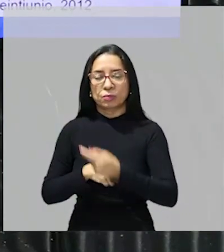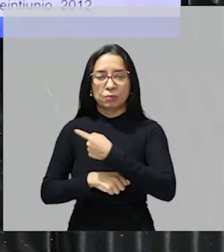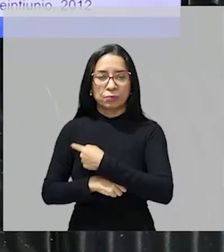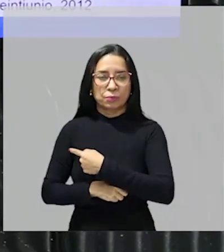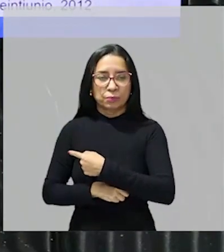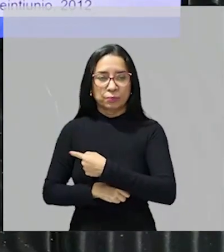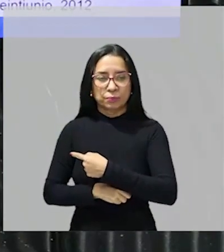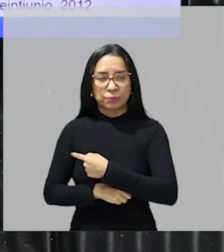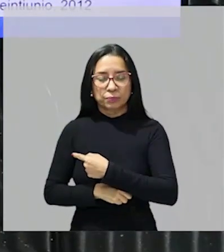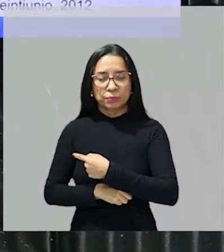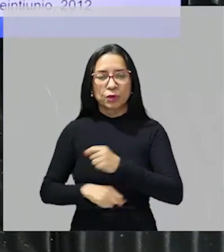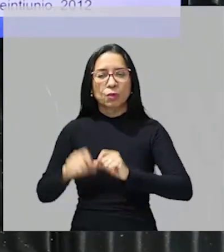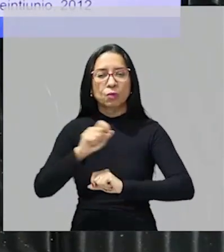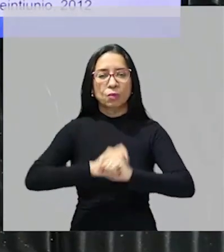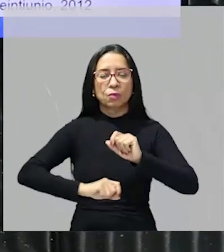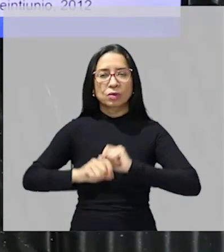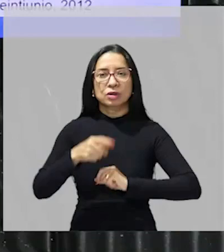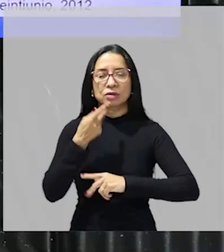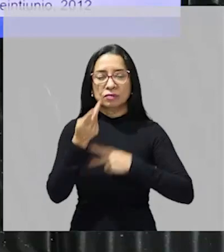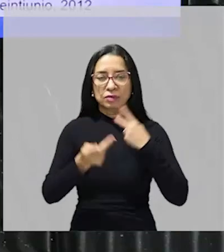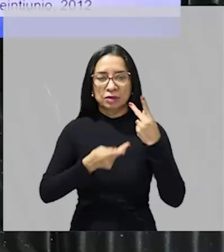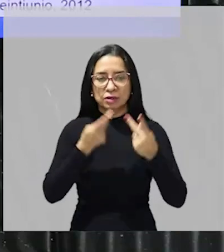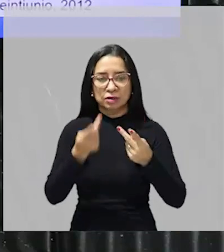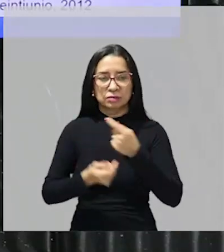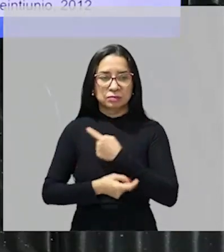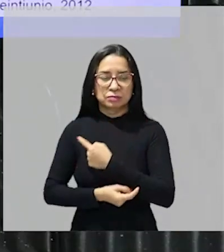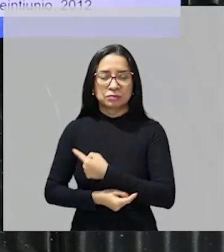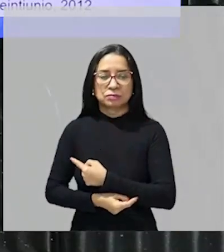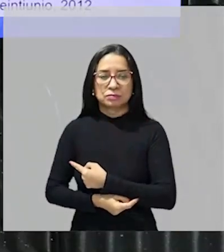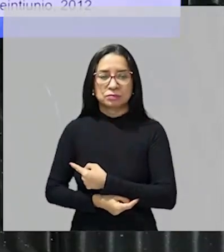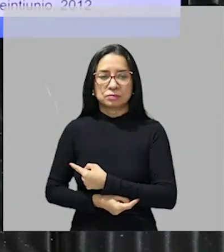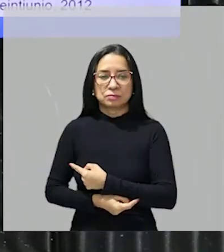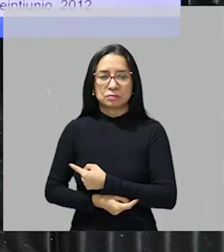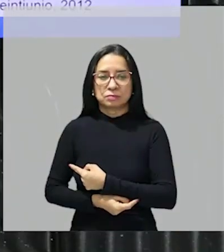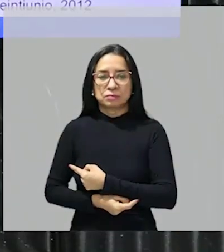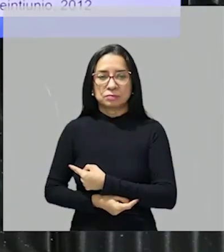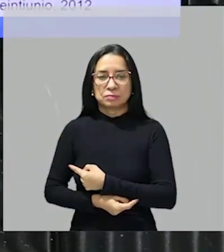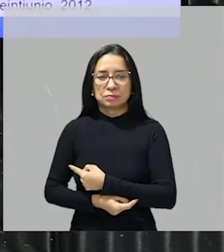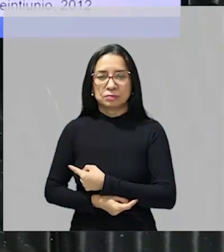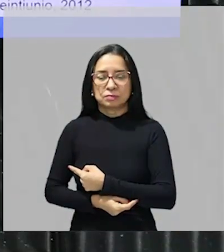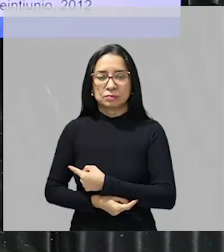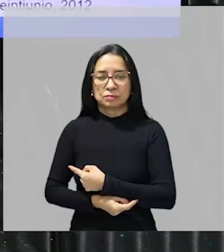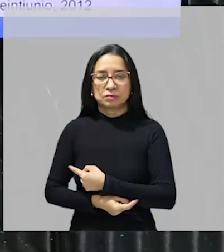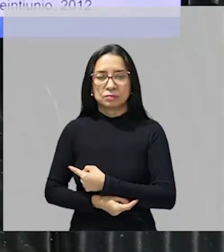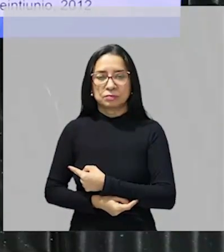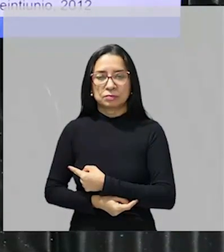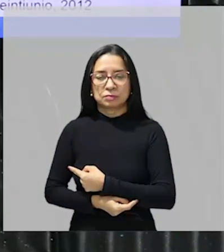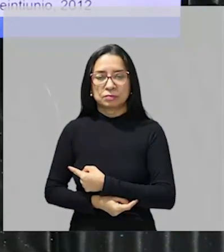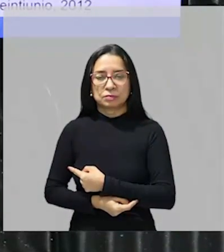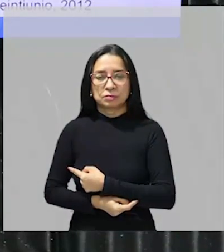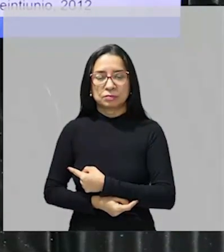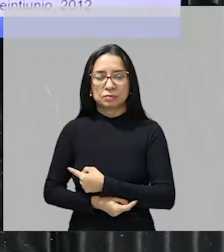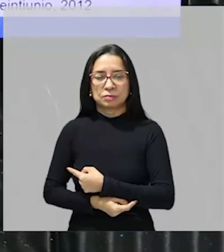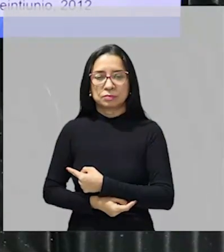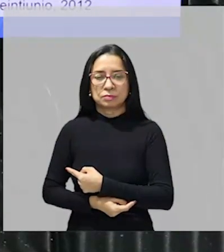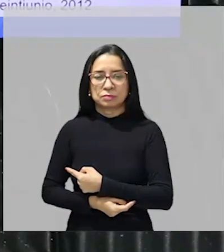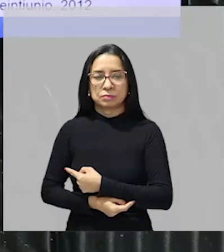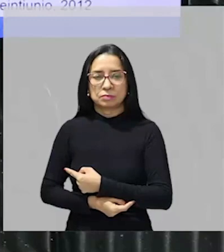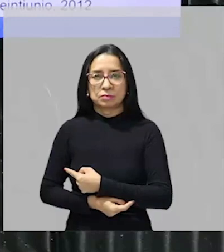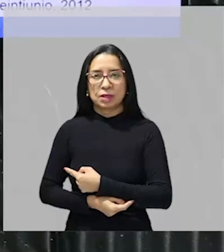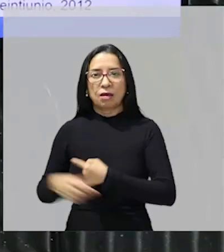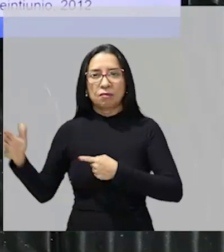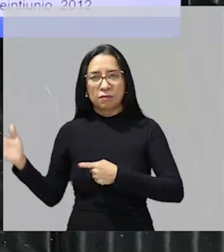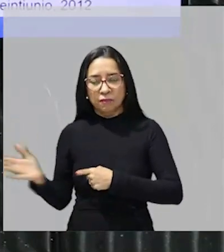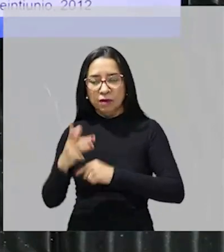mundo. O que eles disseram? Nos disseram, la puta calle, calle é rua, tá? Então, vamos para a